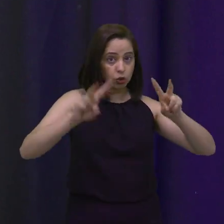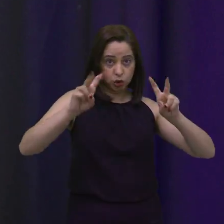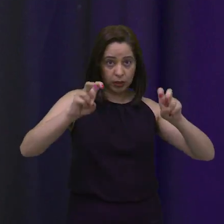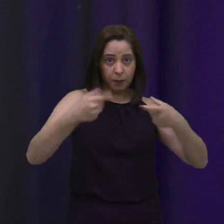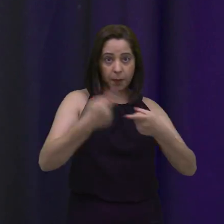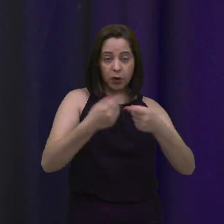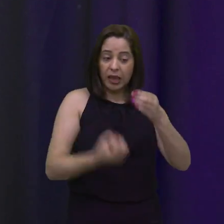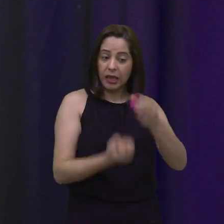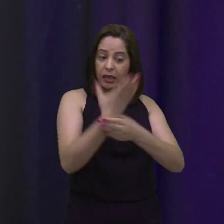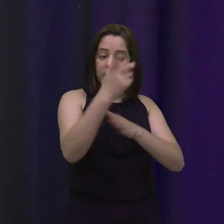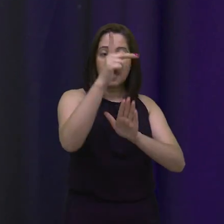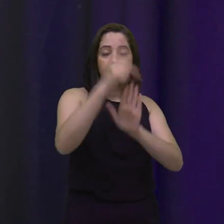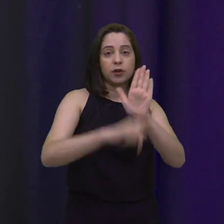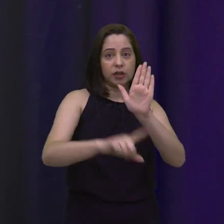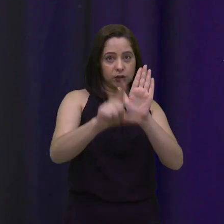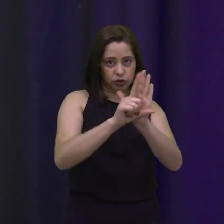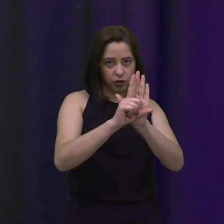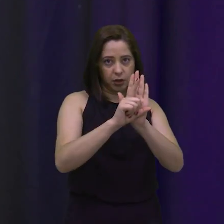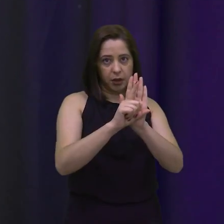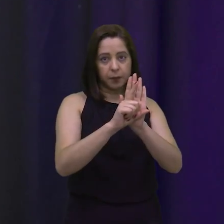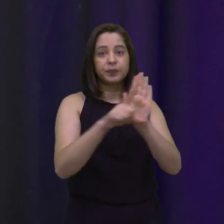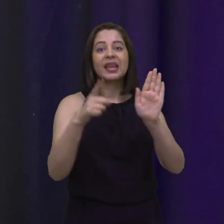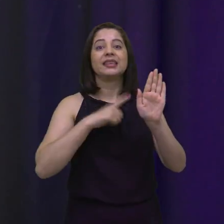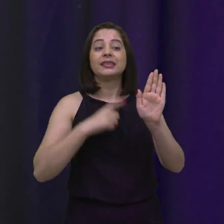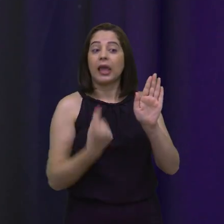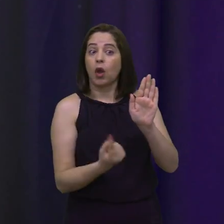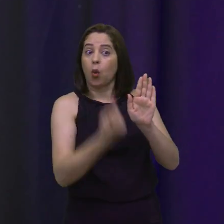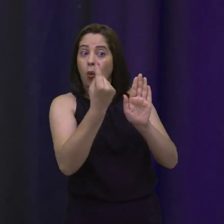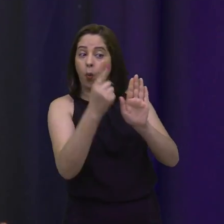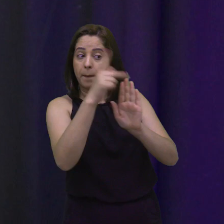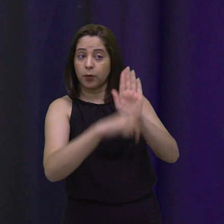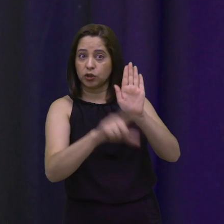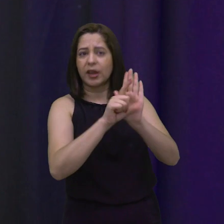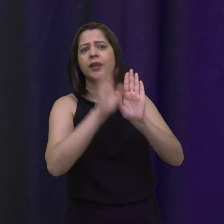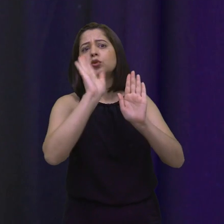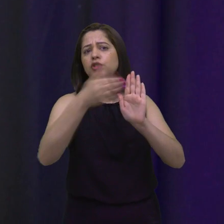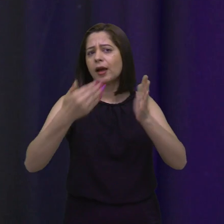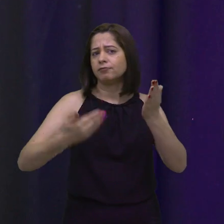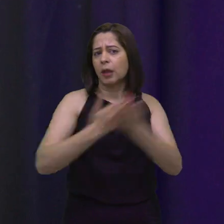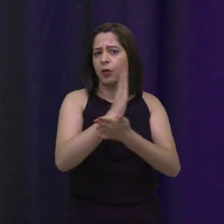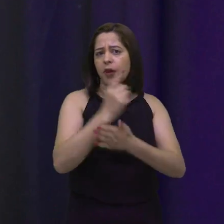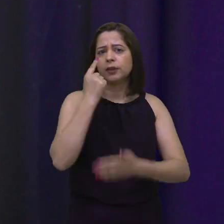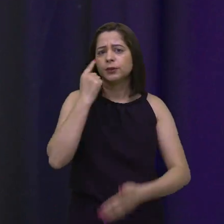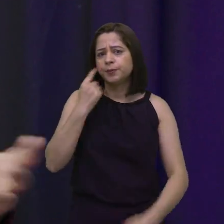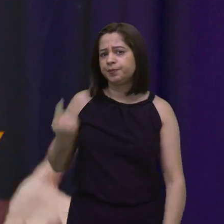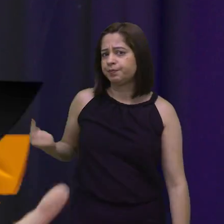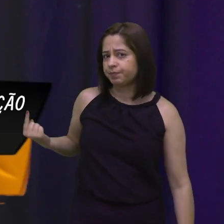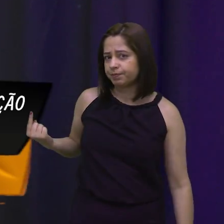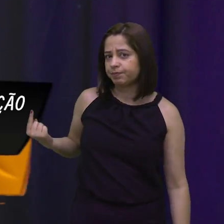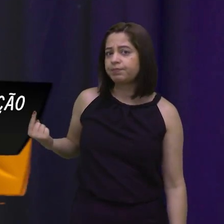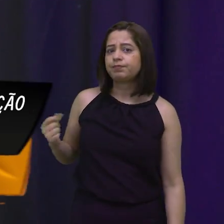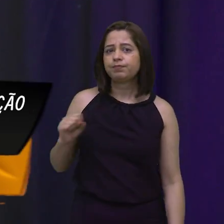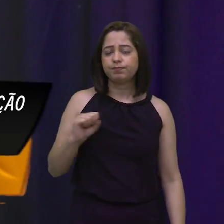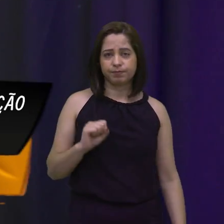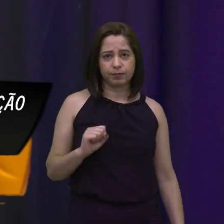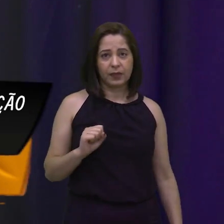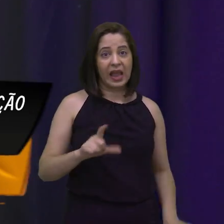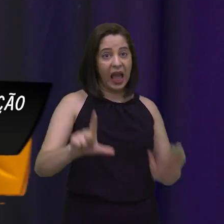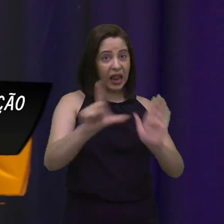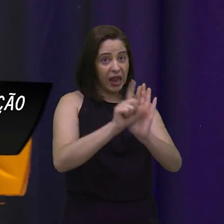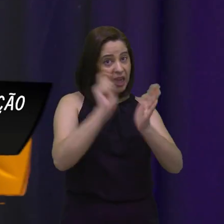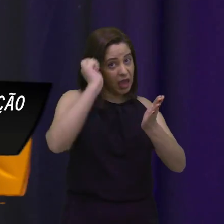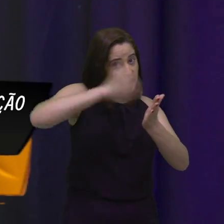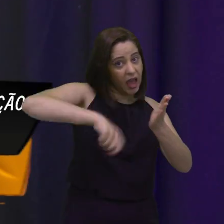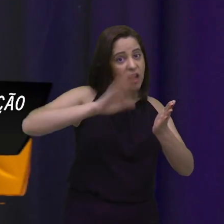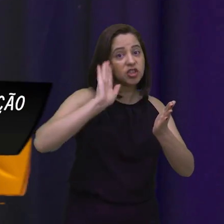de lei. Né? E, inclusive, eu queria citar aqui um projeto aprovado na Câmara, ou seja, é uma lei sancionada na